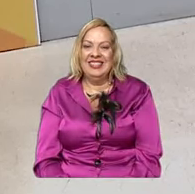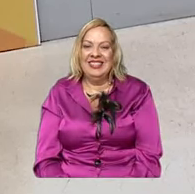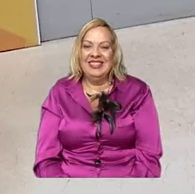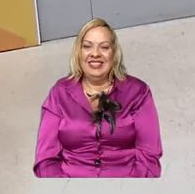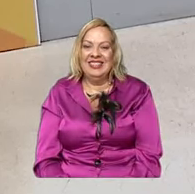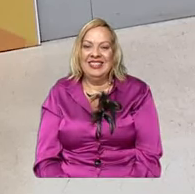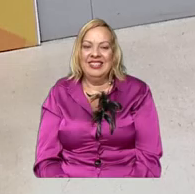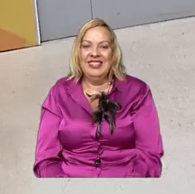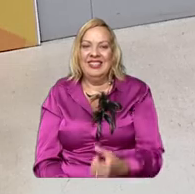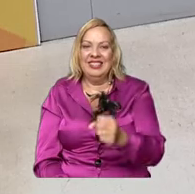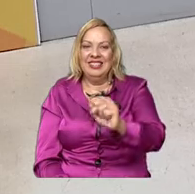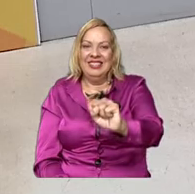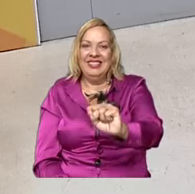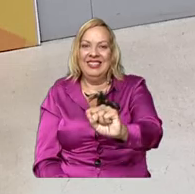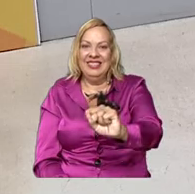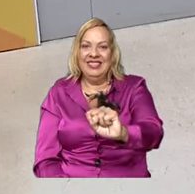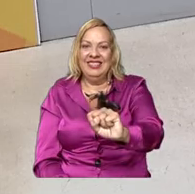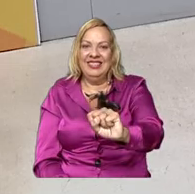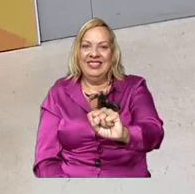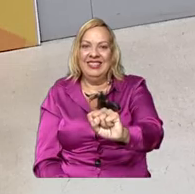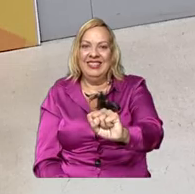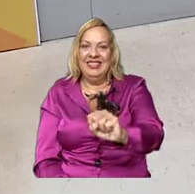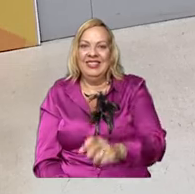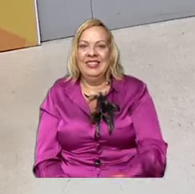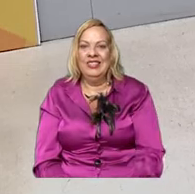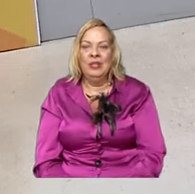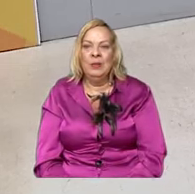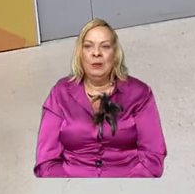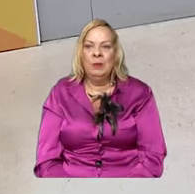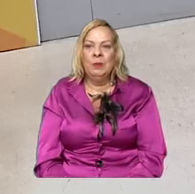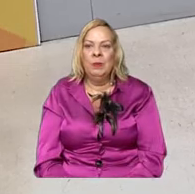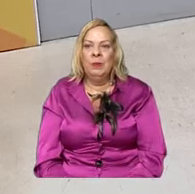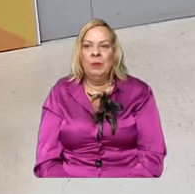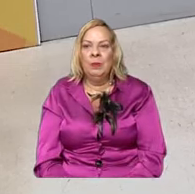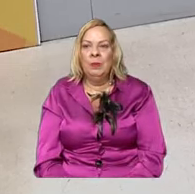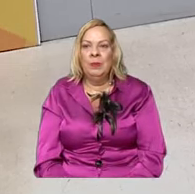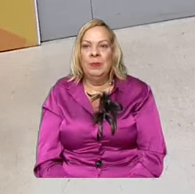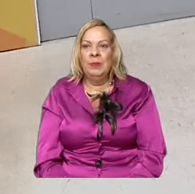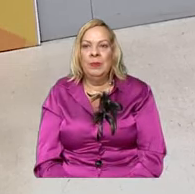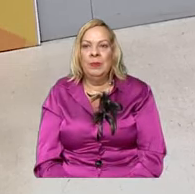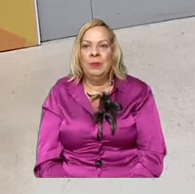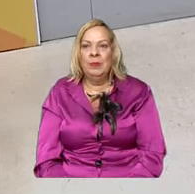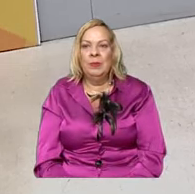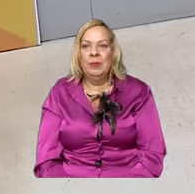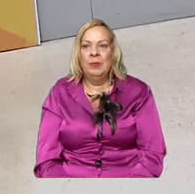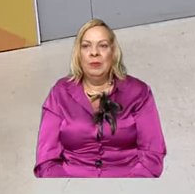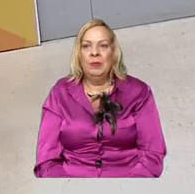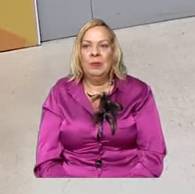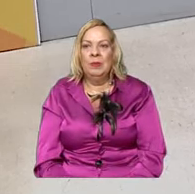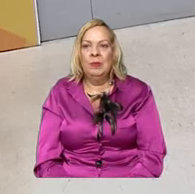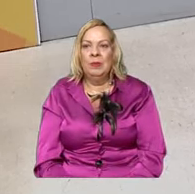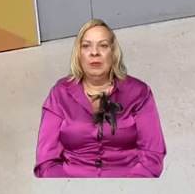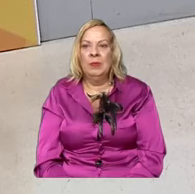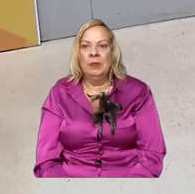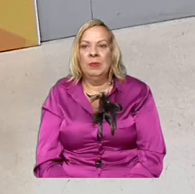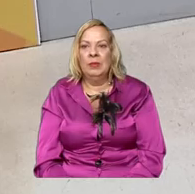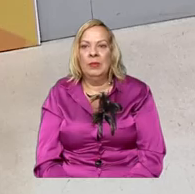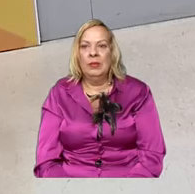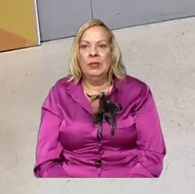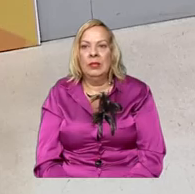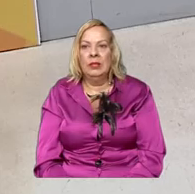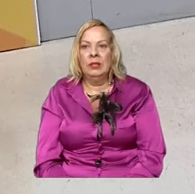17 já foi, número 8 agora, número 8. Vai lá, número 8, número